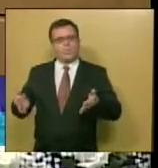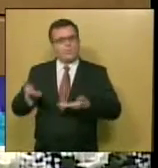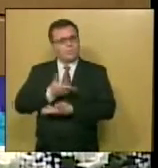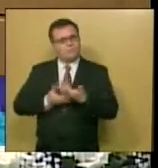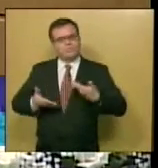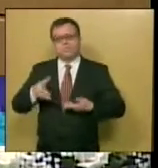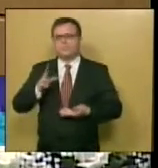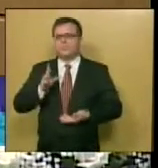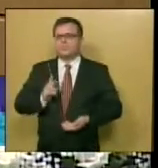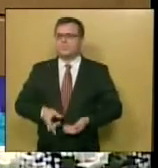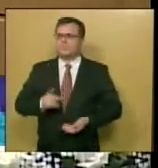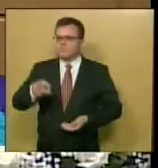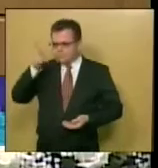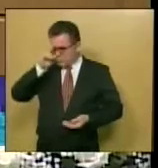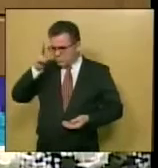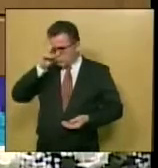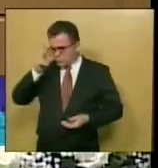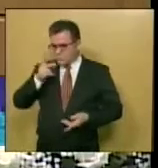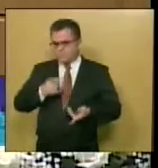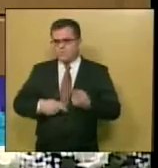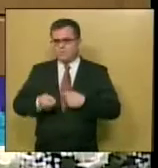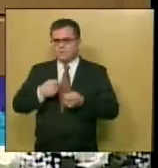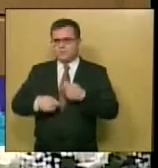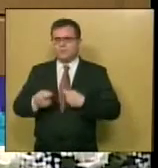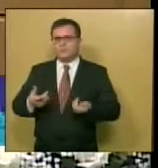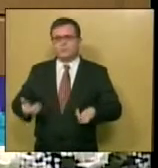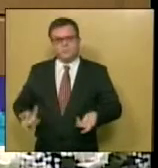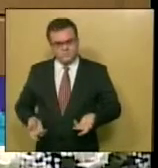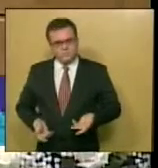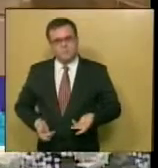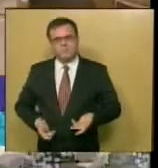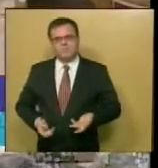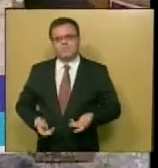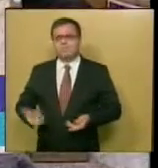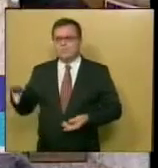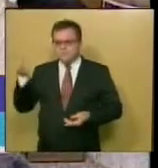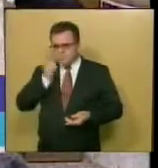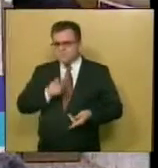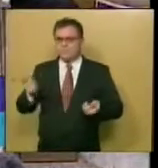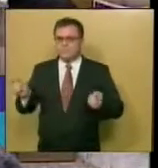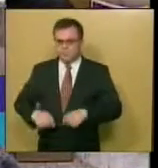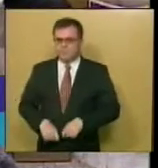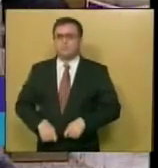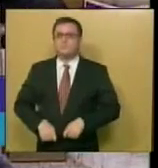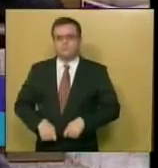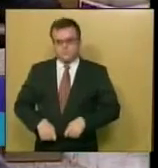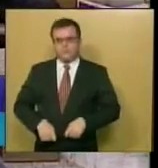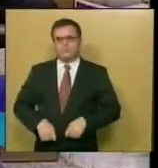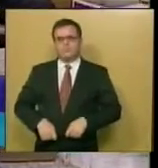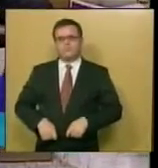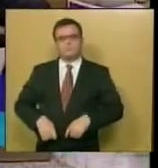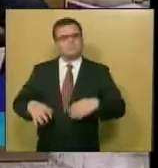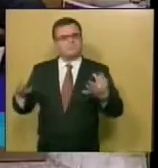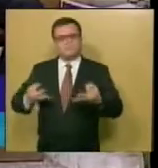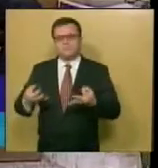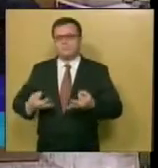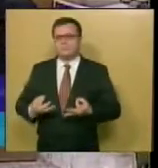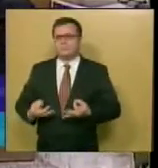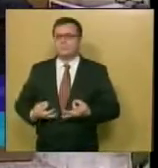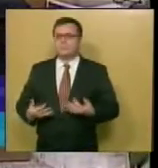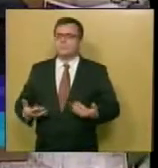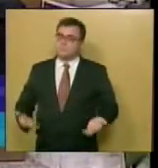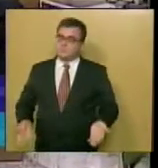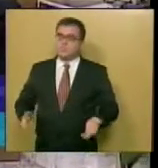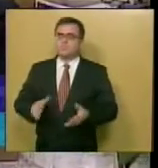e econômico, a sua visão futurista conquistou um espaço tão grande que nem